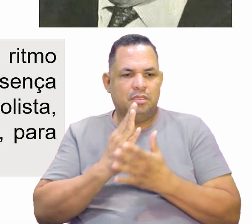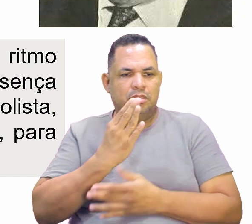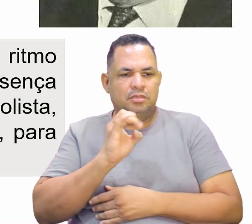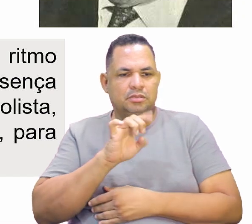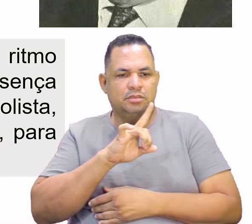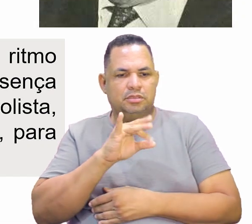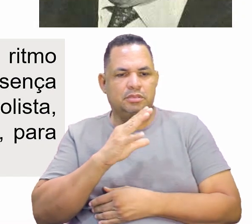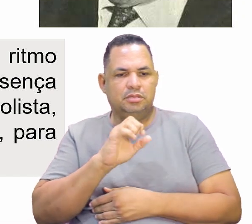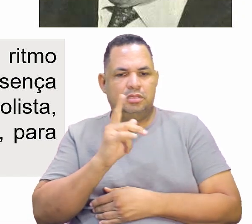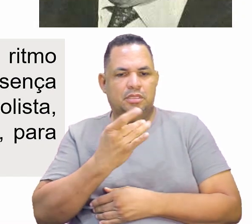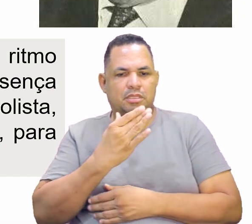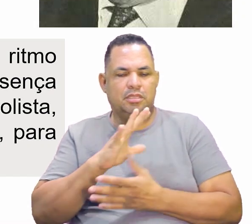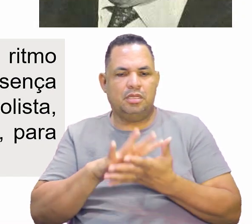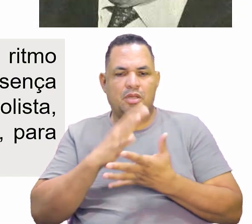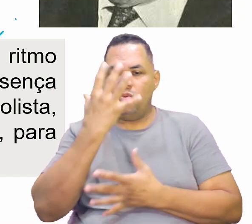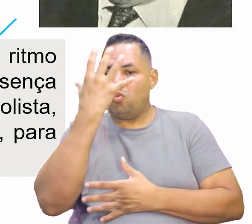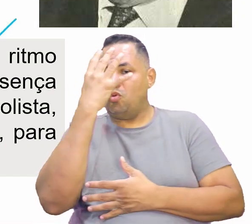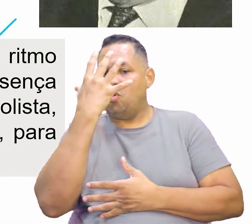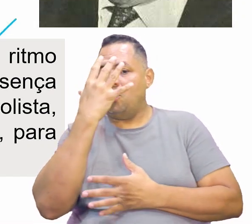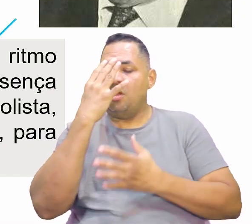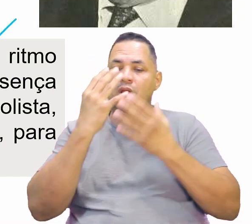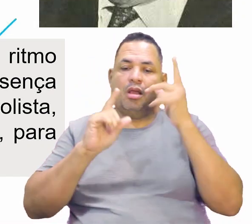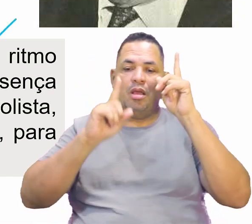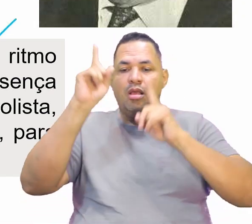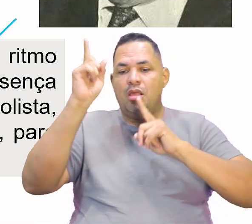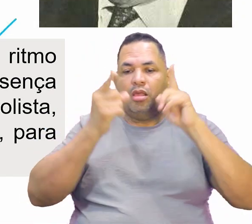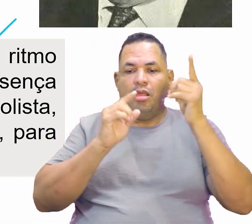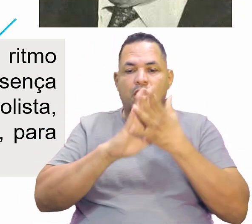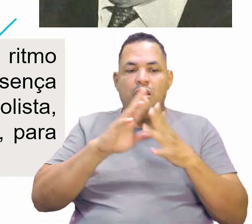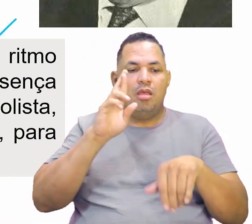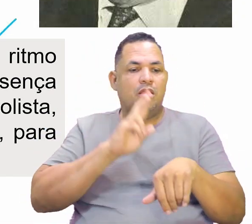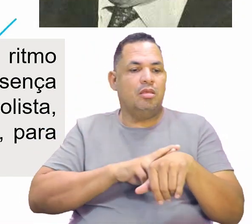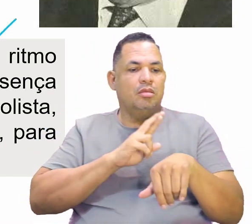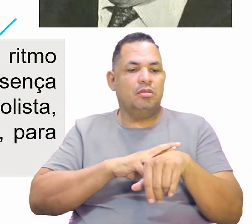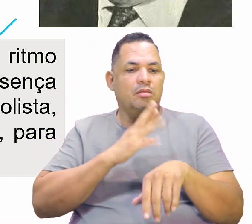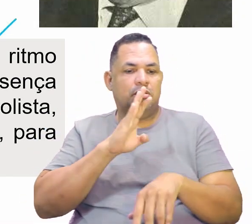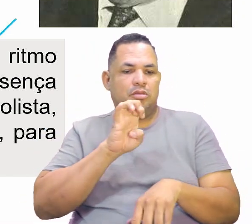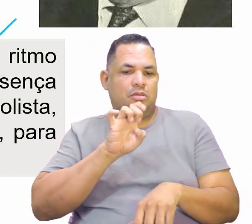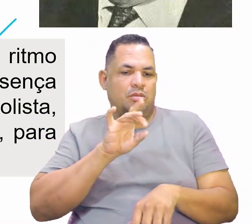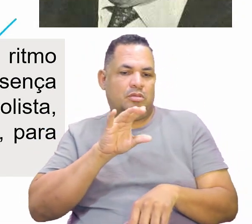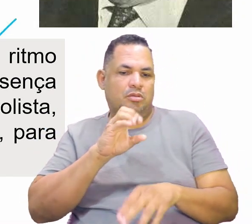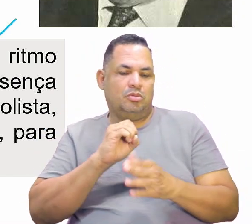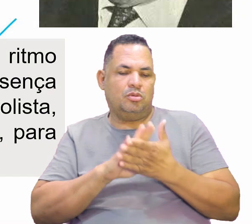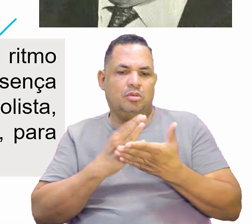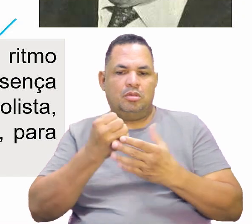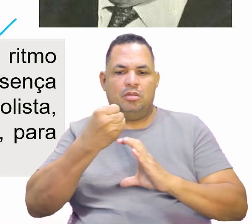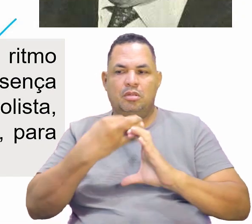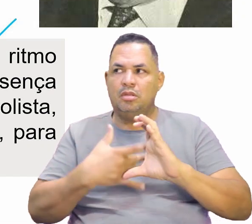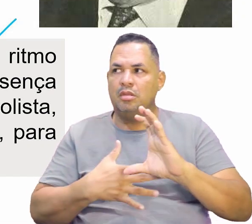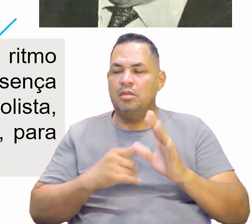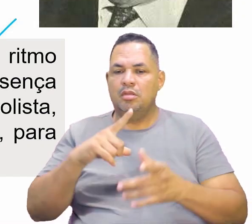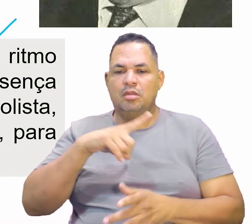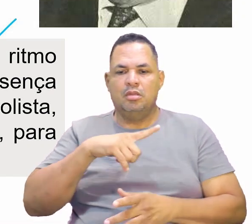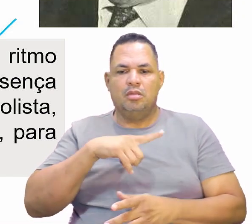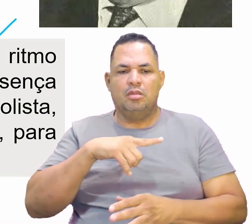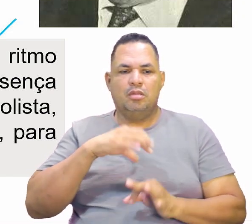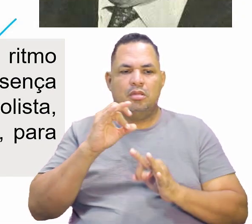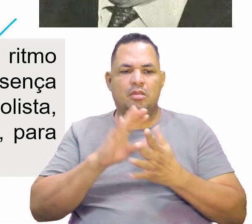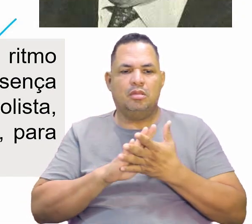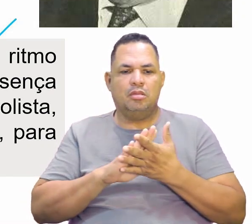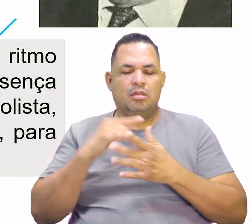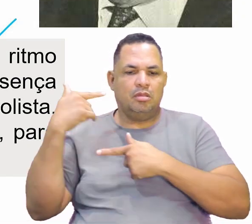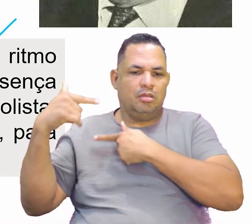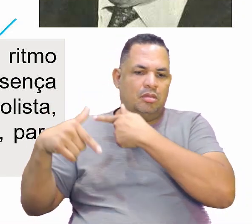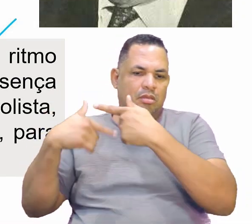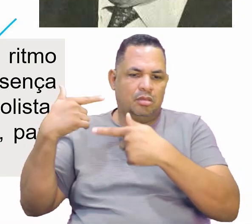Horas, Carnaval, O Ritmo Dissoluto. Seria caracterizada pela presença marcante de elementos da